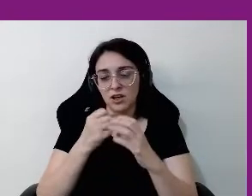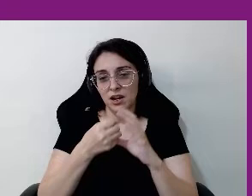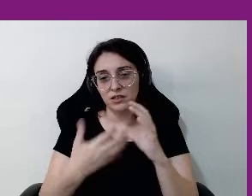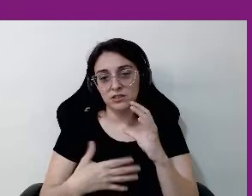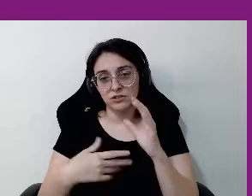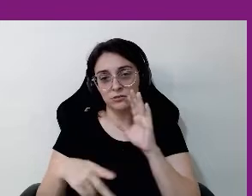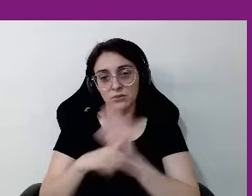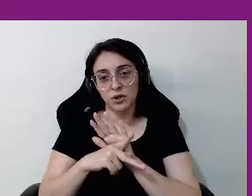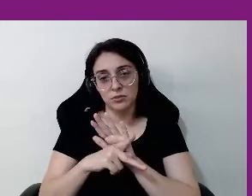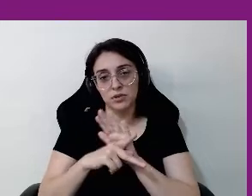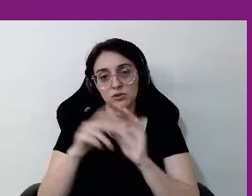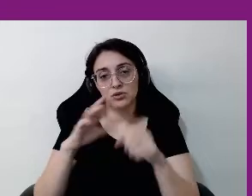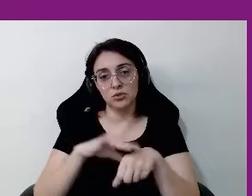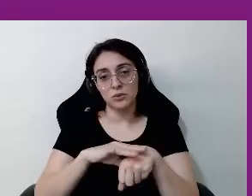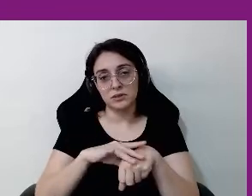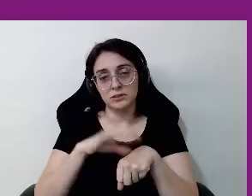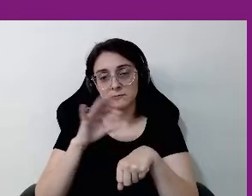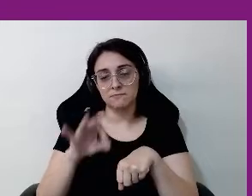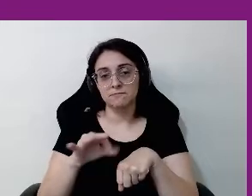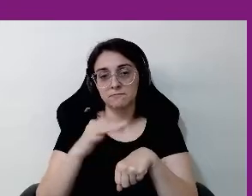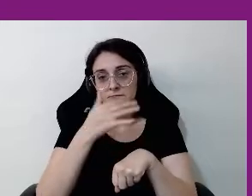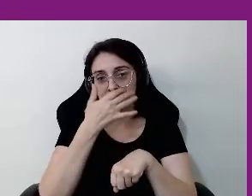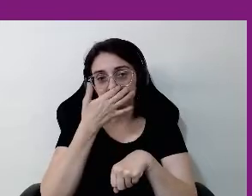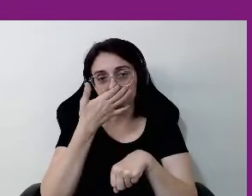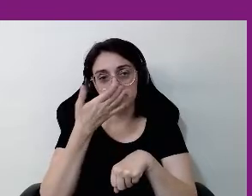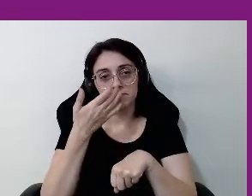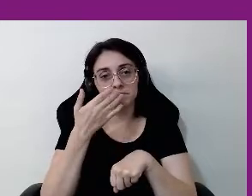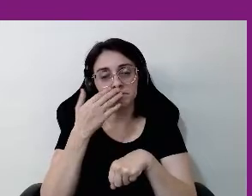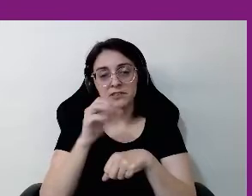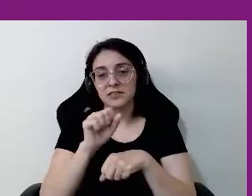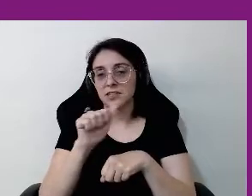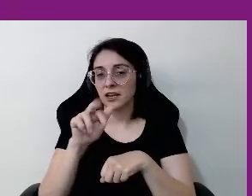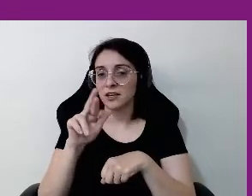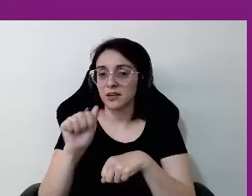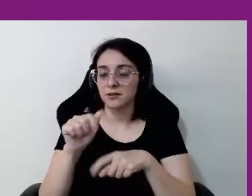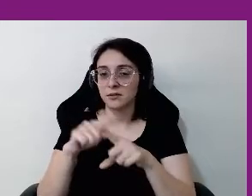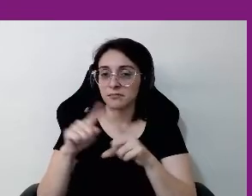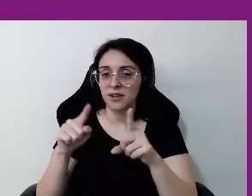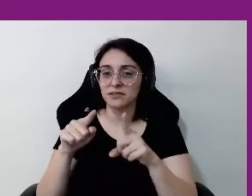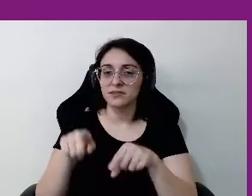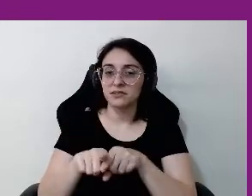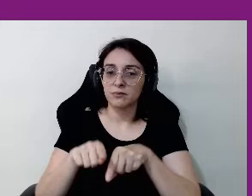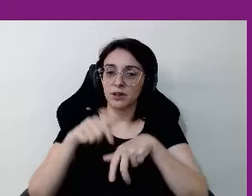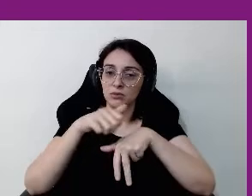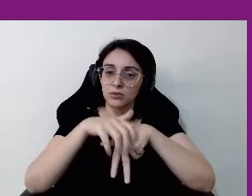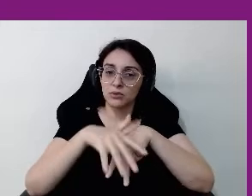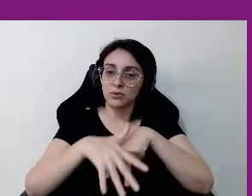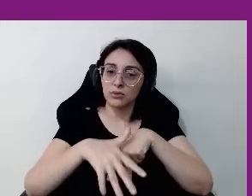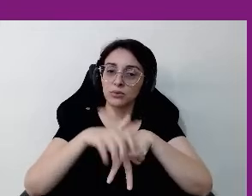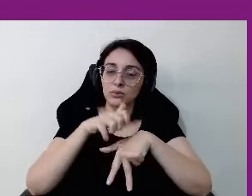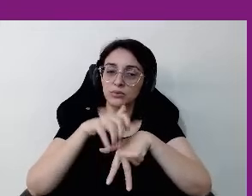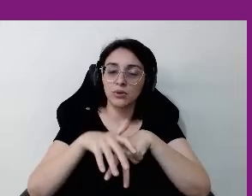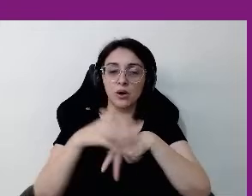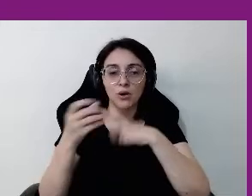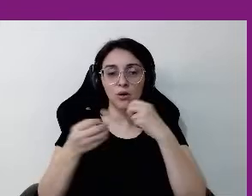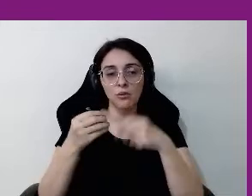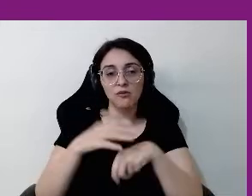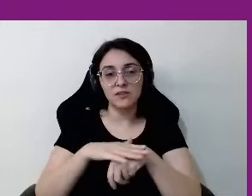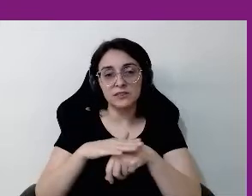da própria doença, não é, da SARA, mas também como fazíamos a ventilação do paciente. Este